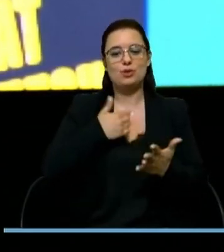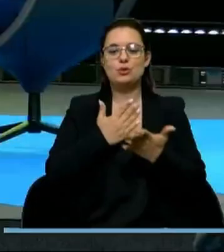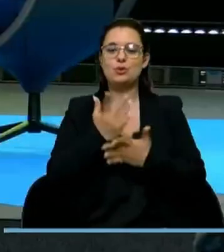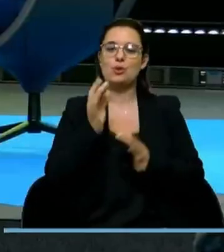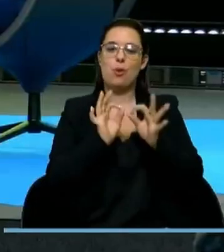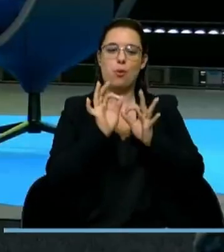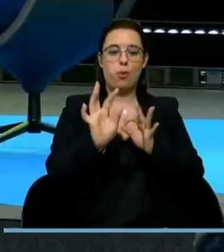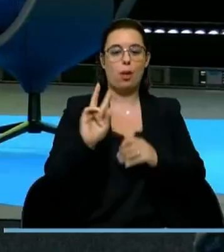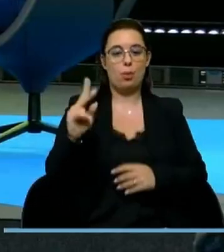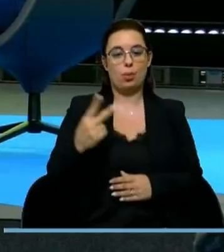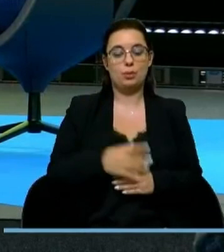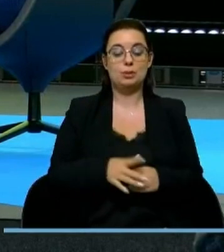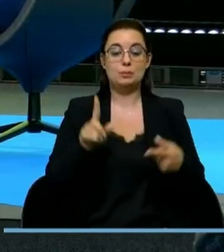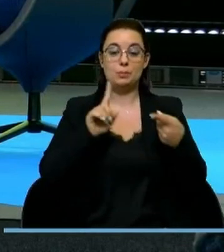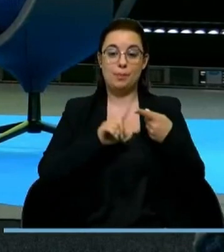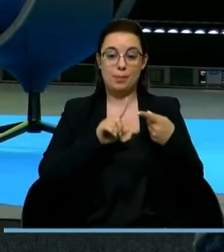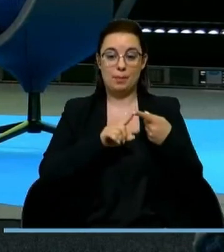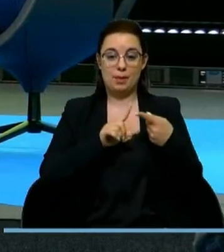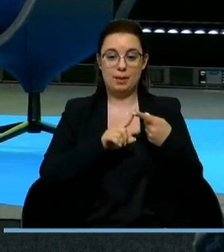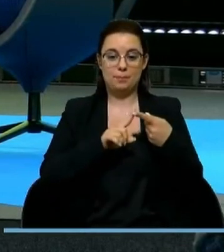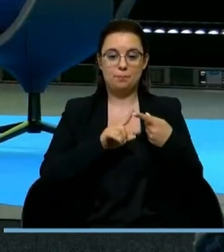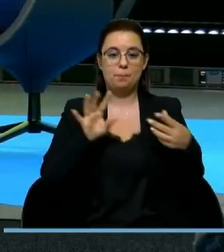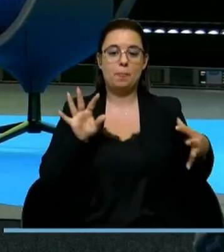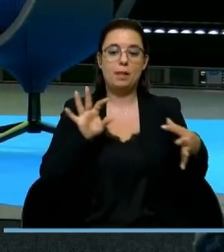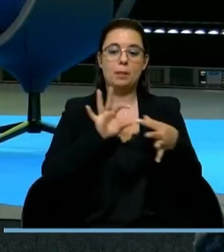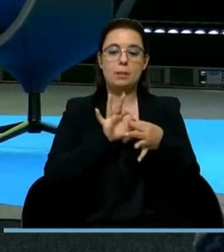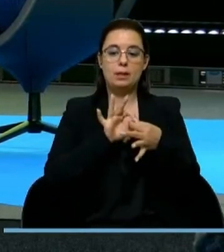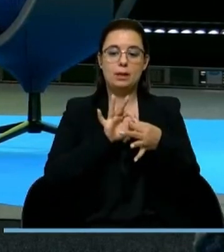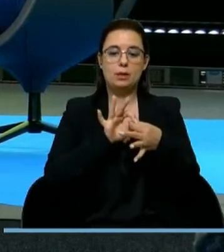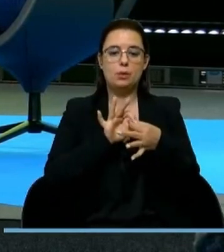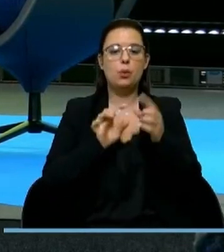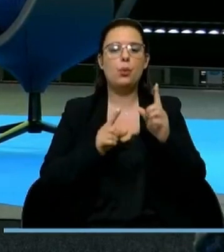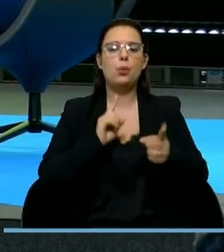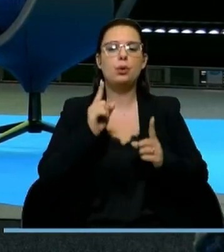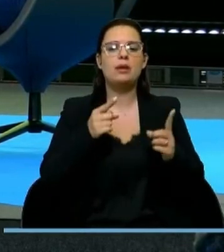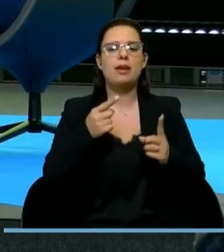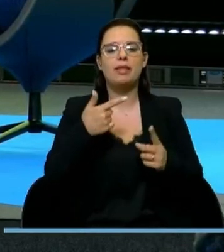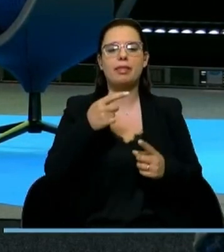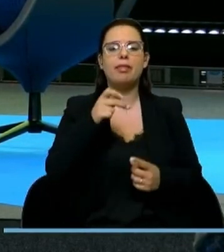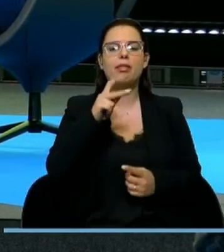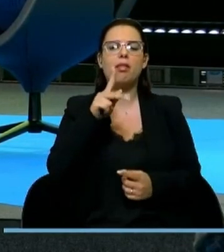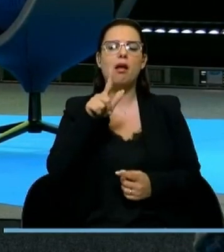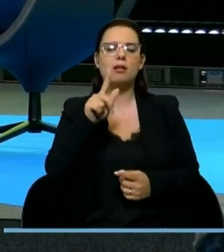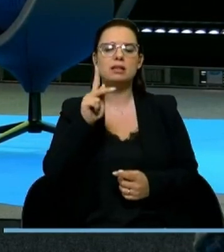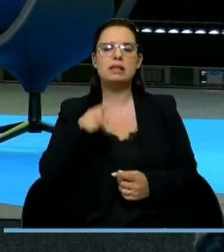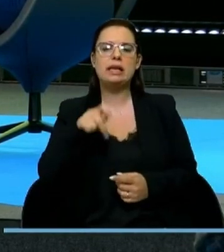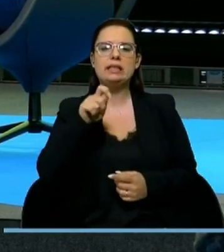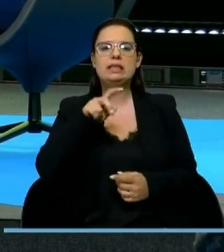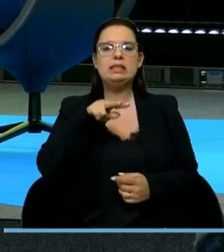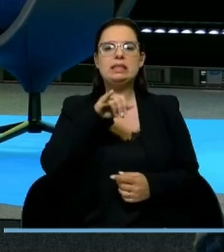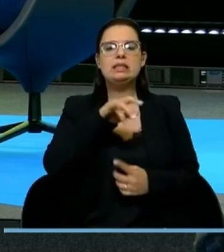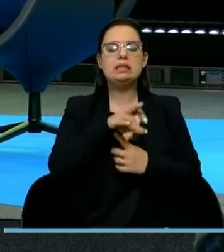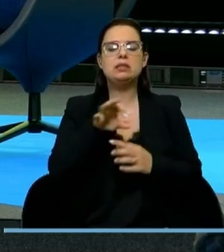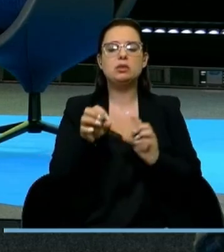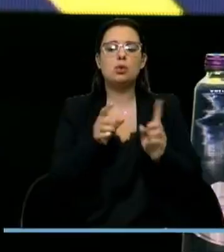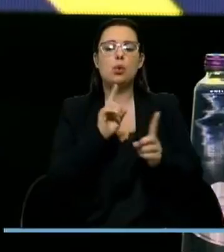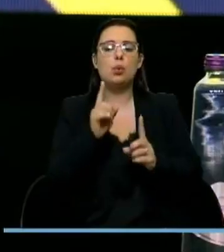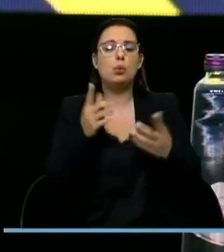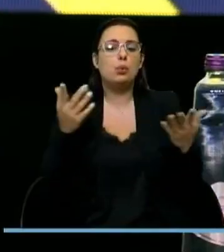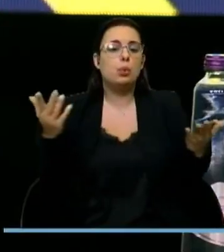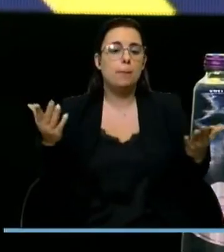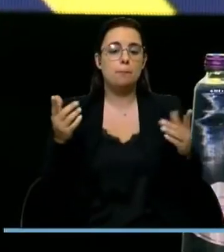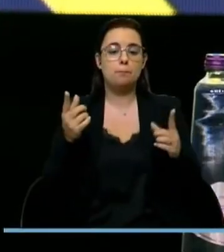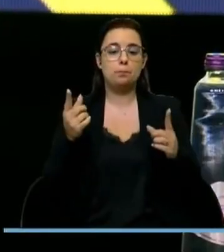duas notas. A primeira delas tem a ver com o que é isto da tokenização que nós estamos hoje aqui a falar. Portanto, a